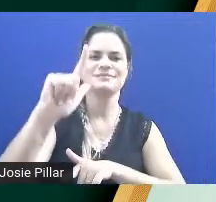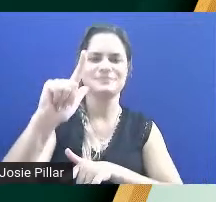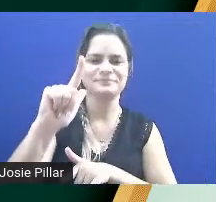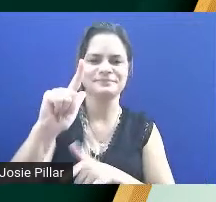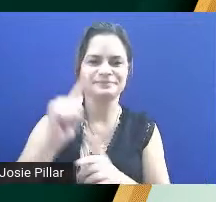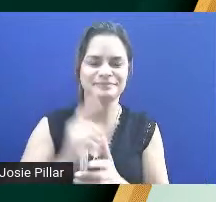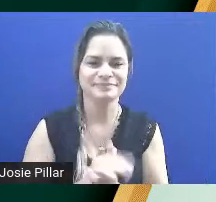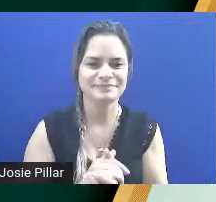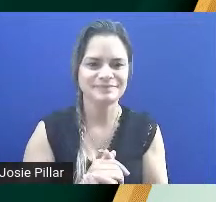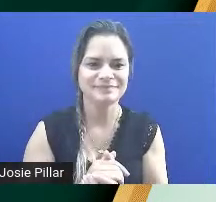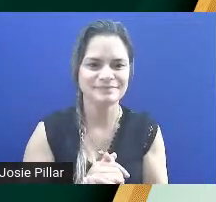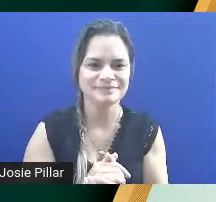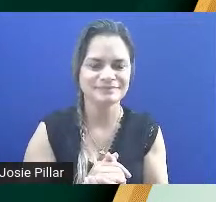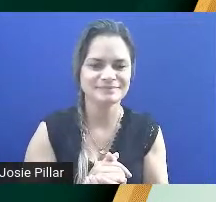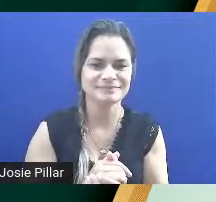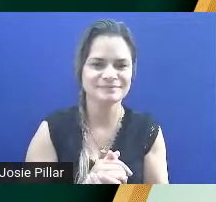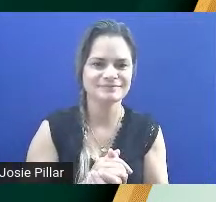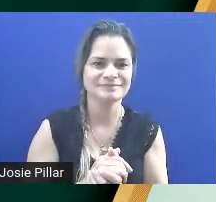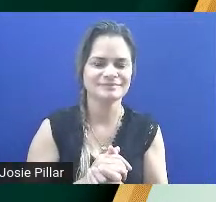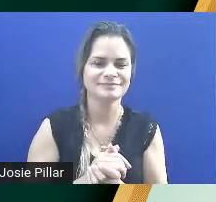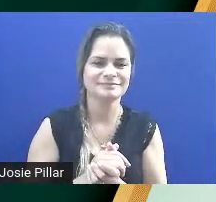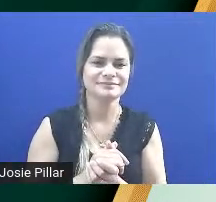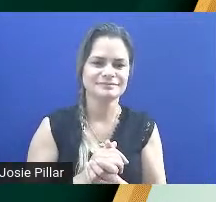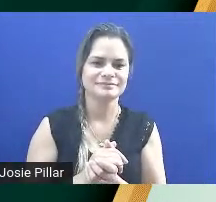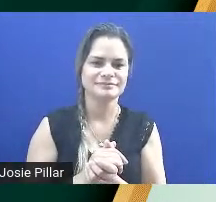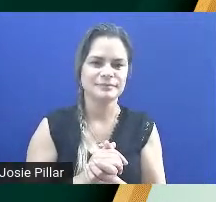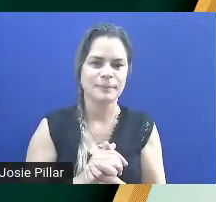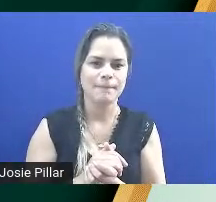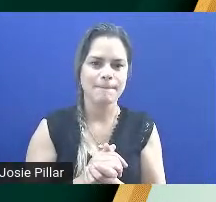muita realização e sucesso.